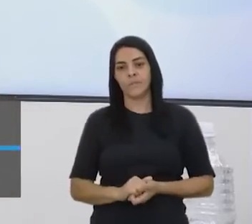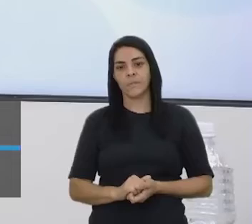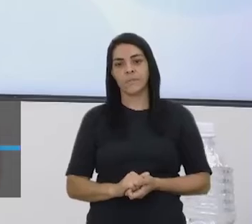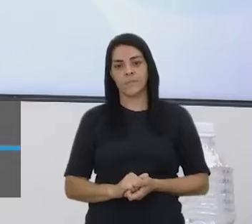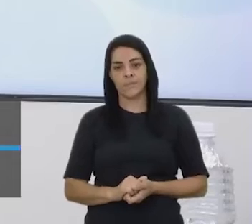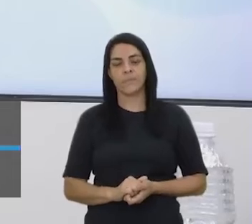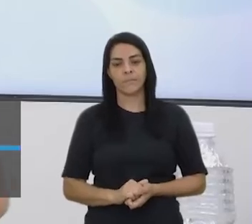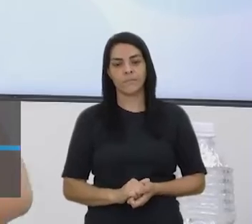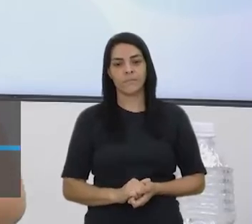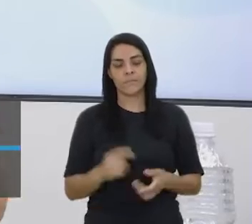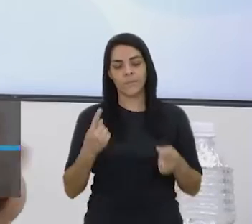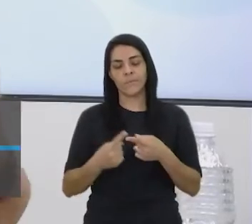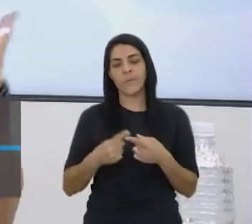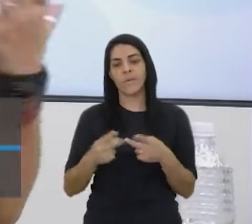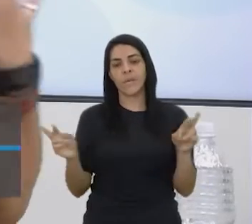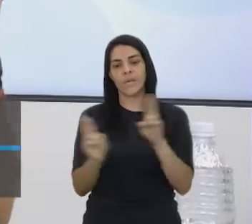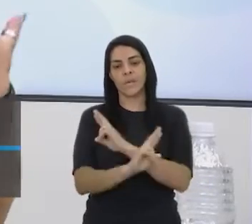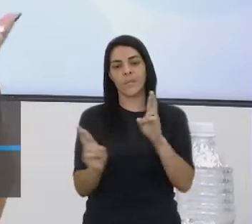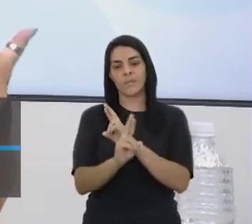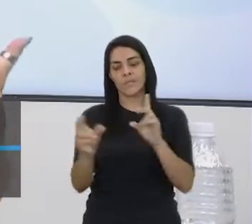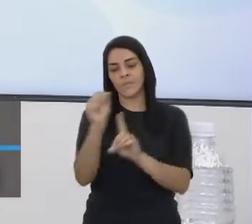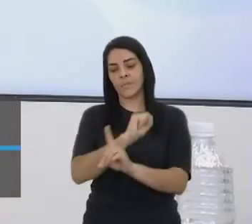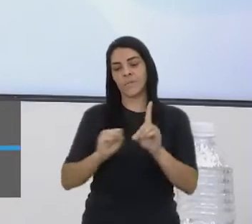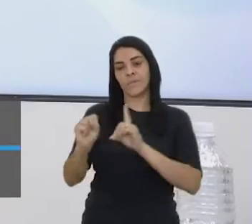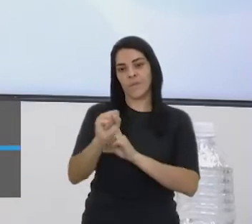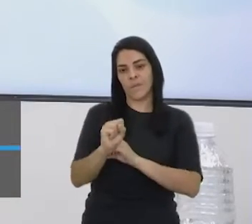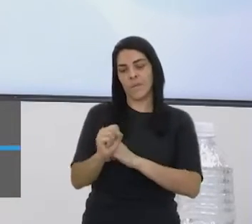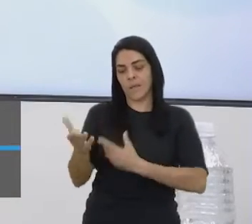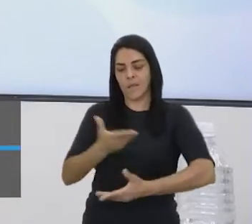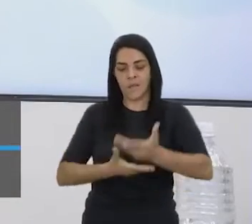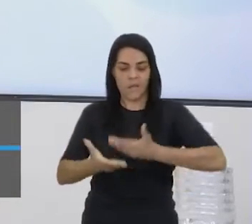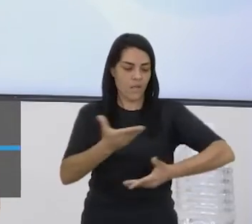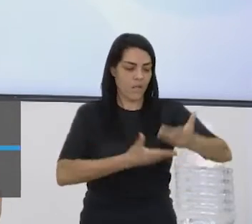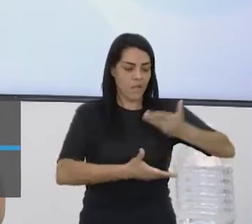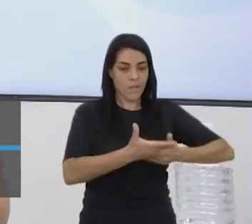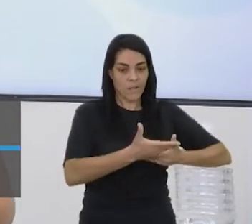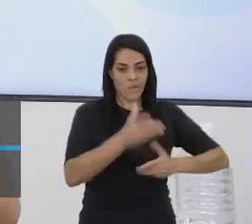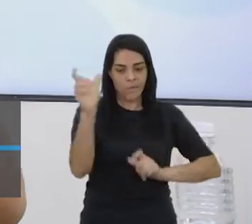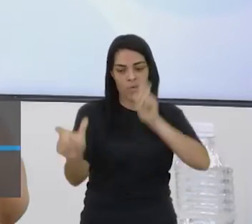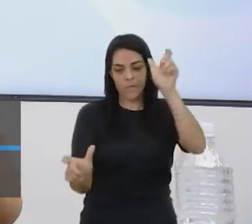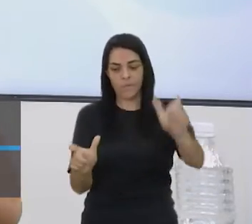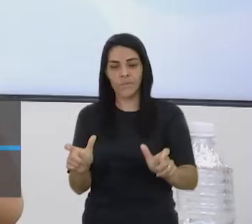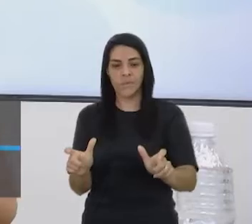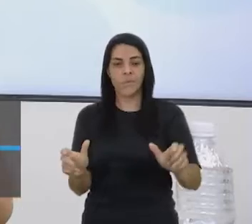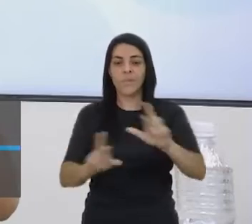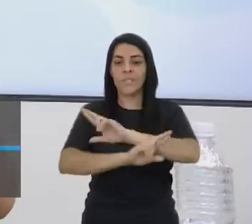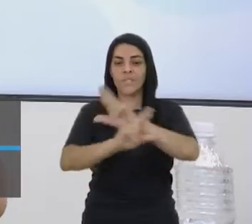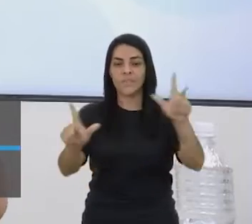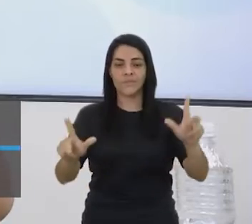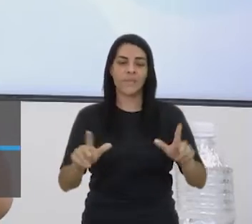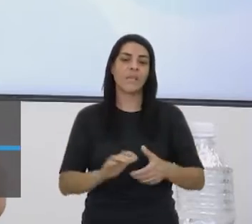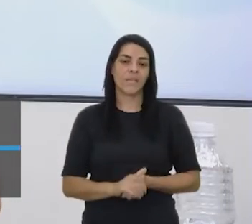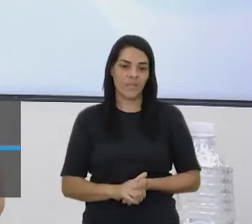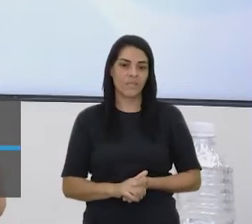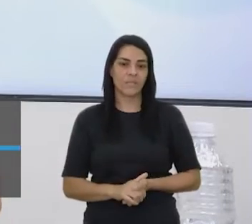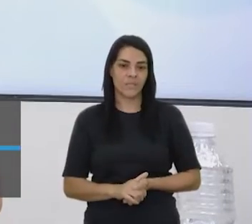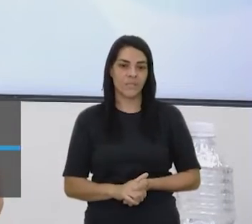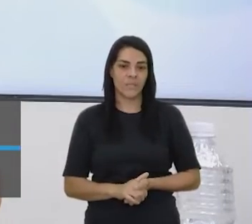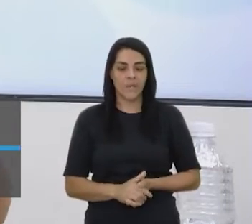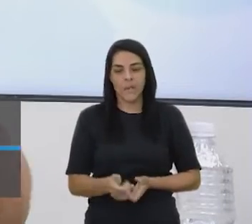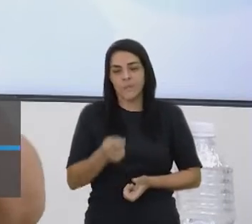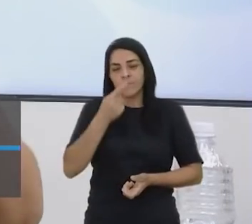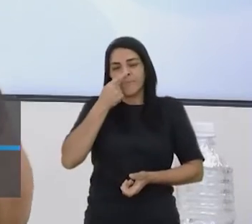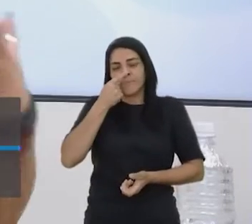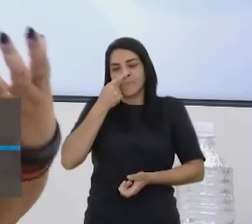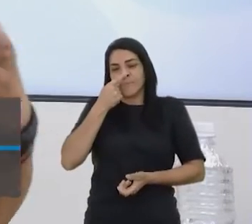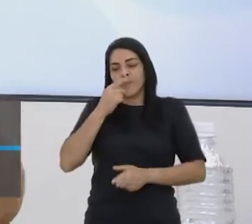quando a gente fala do meio social as nossas interações com as pessoas são muito diferentes né o nosso grau de intimidade obviamente é